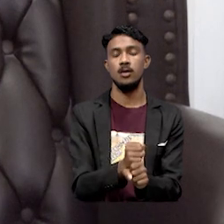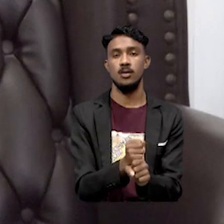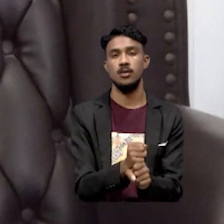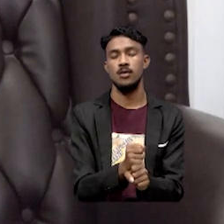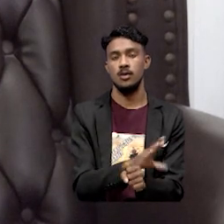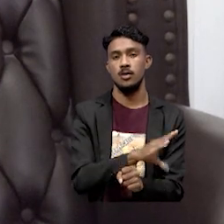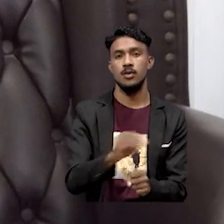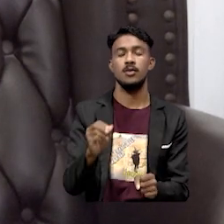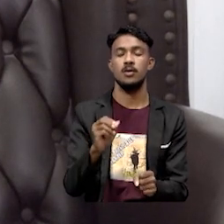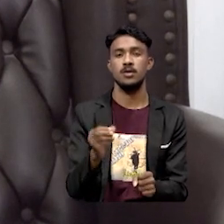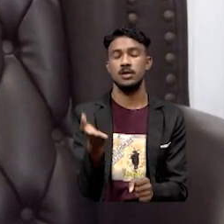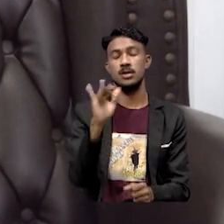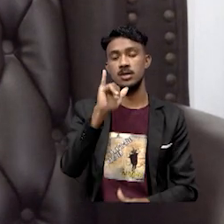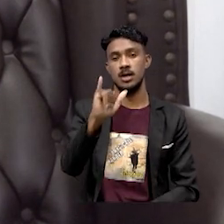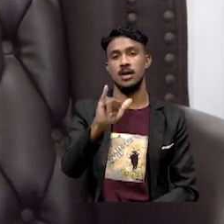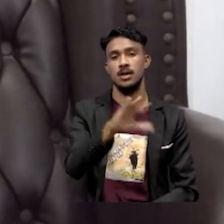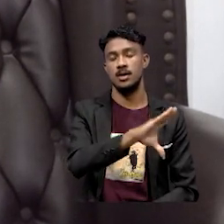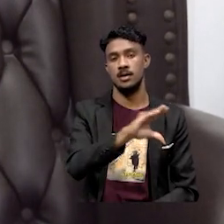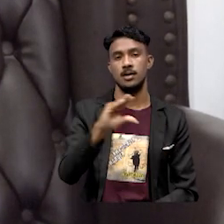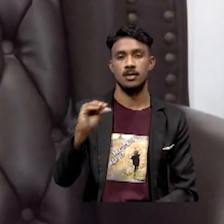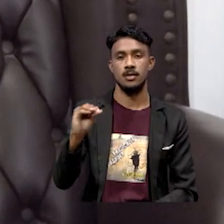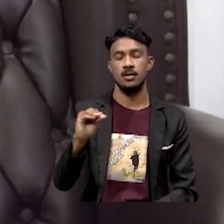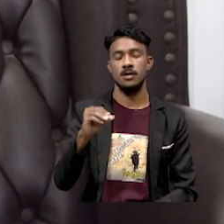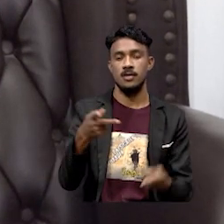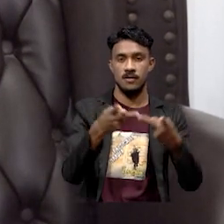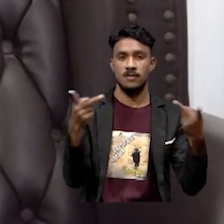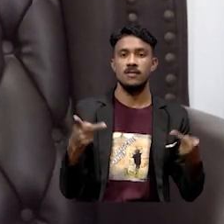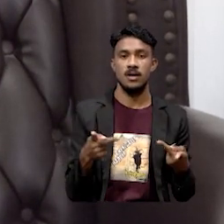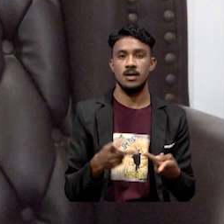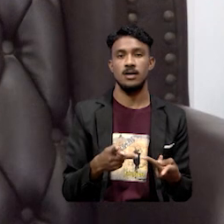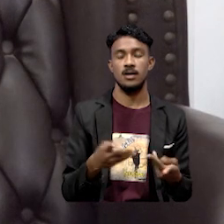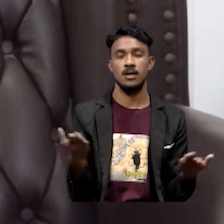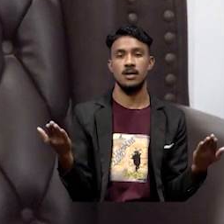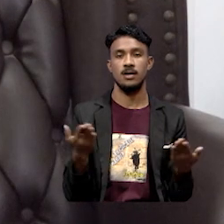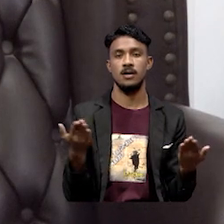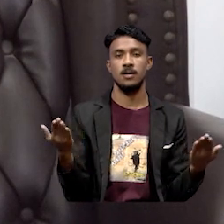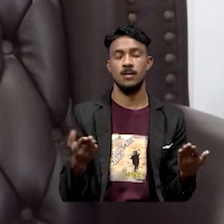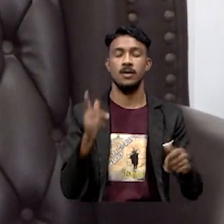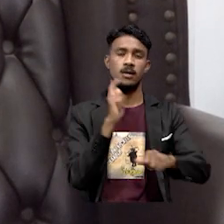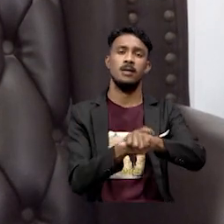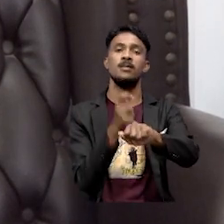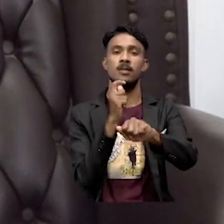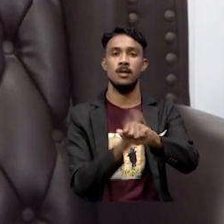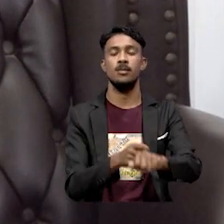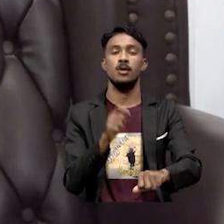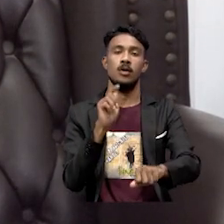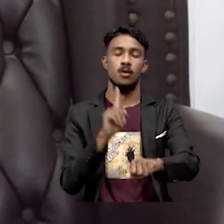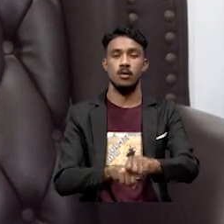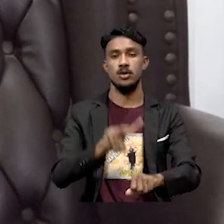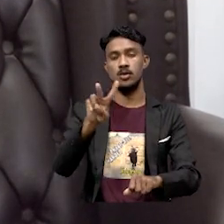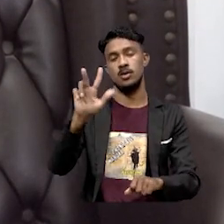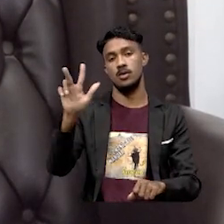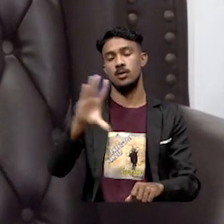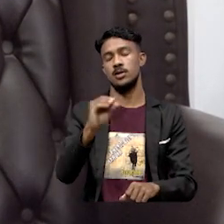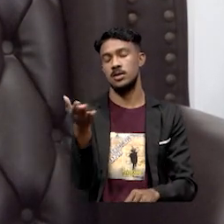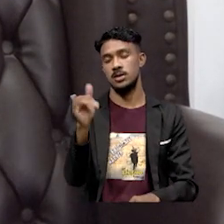e ser a minha, ser minha, fatem los de terreno, mas bem, tempo lhe horas rotolo se halo supervisão ba